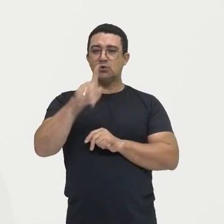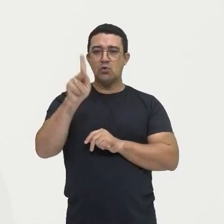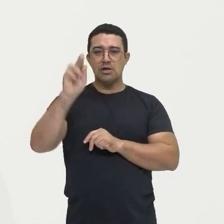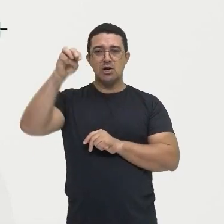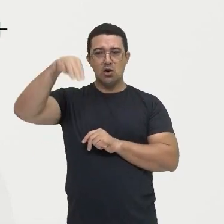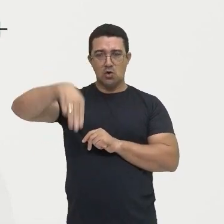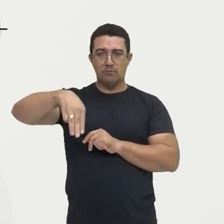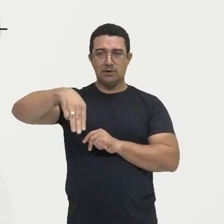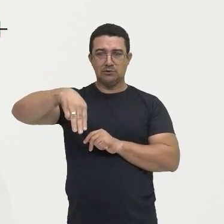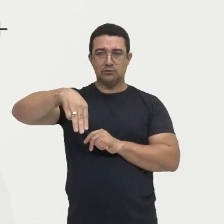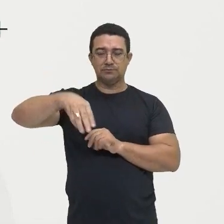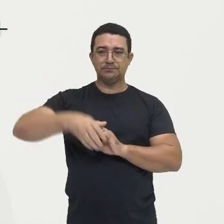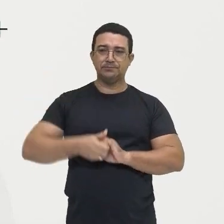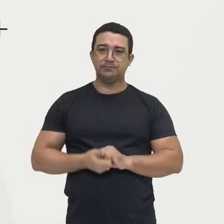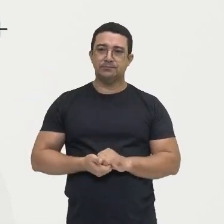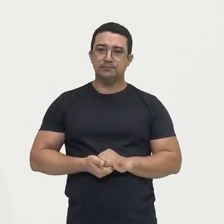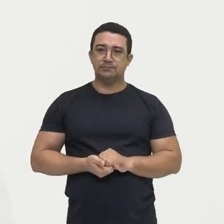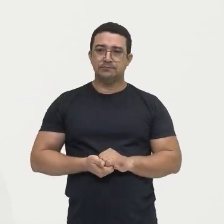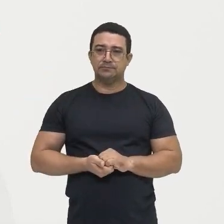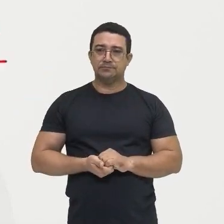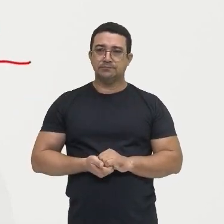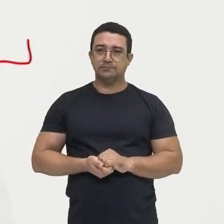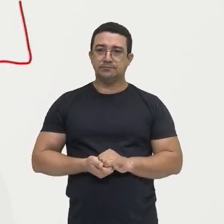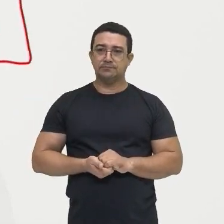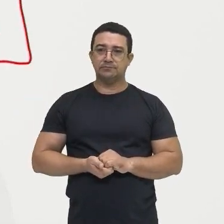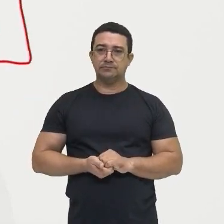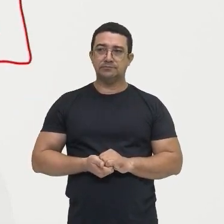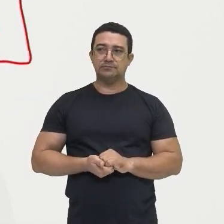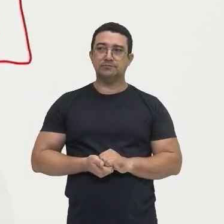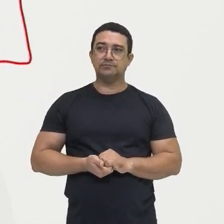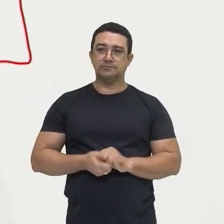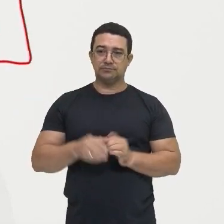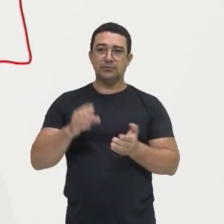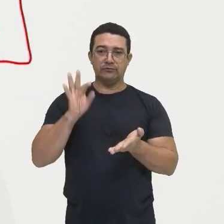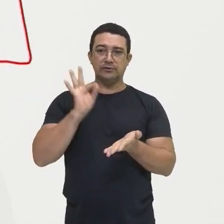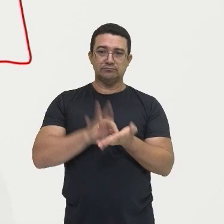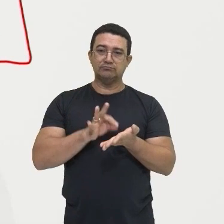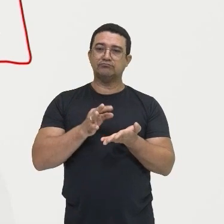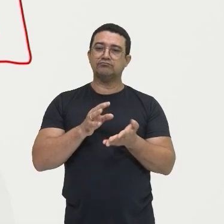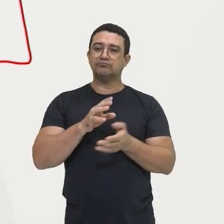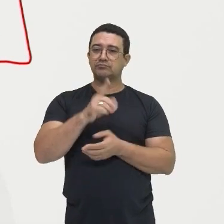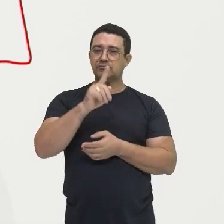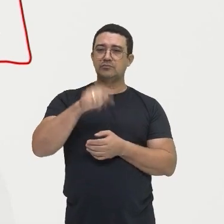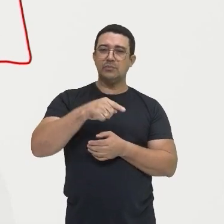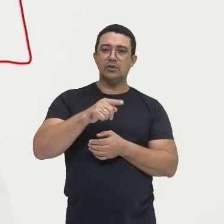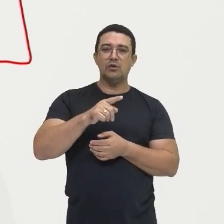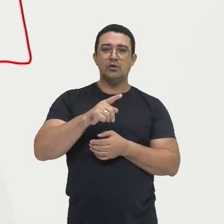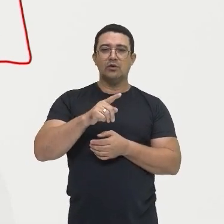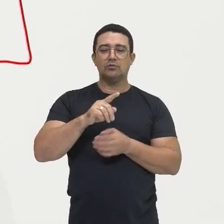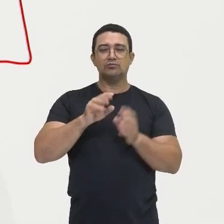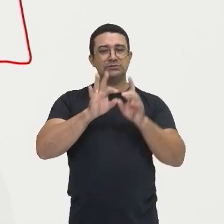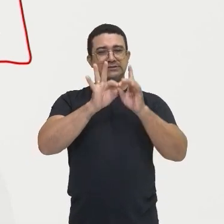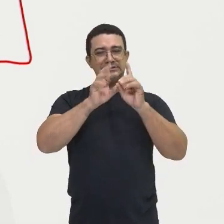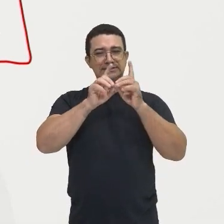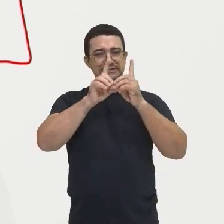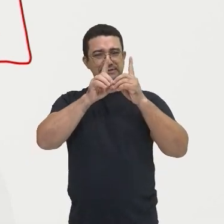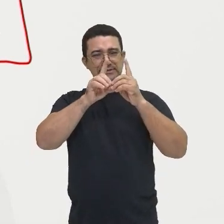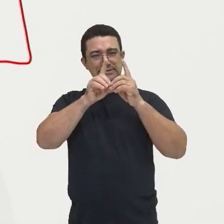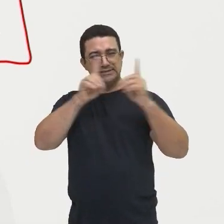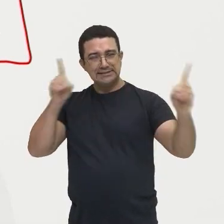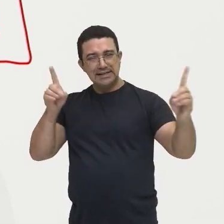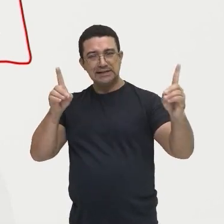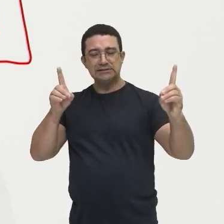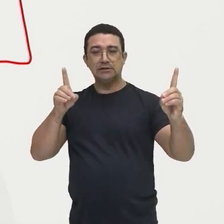quilômetros, neste caso aqui, no real. Olha só, a escala gráfica ela pode vir em metros, em quilômetros ou